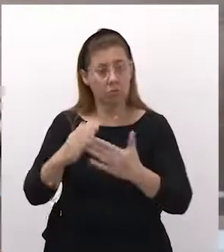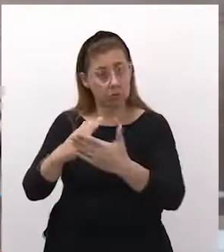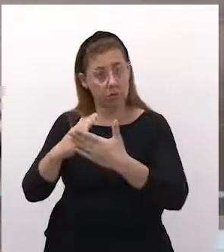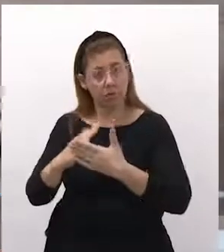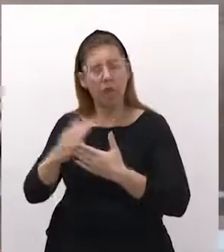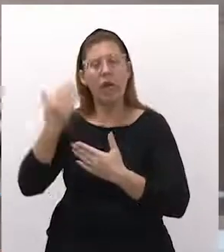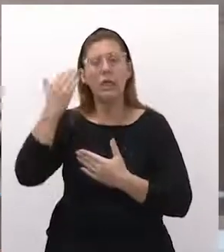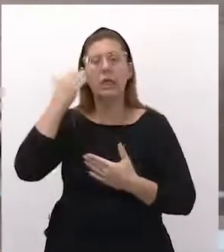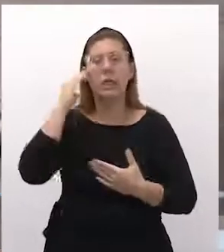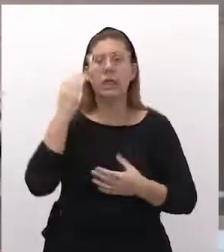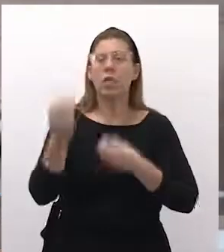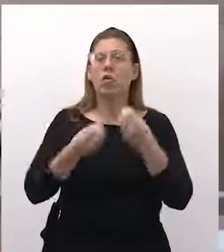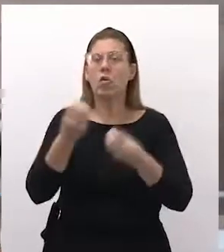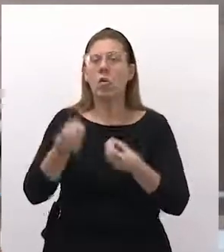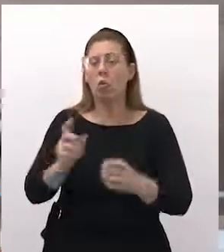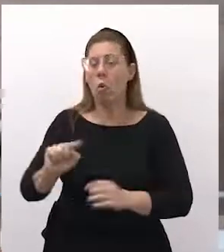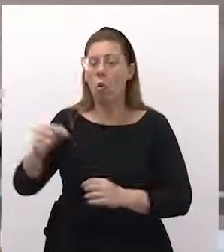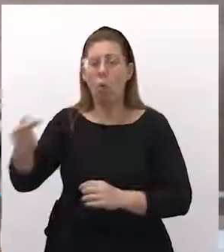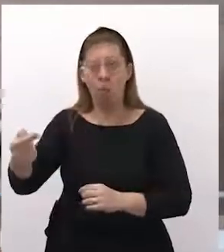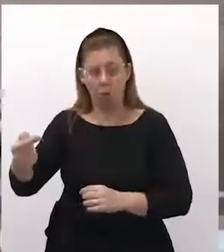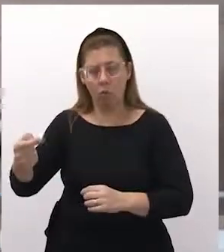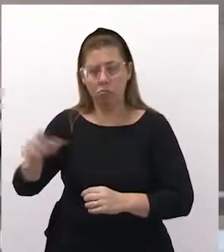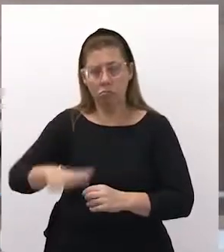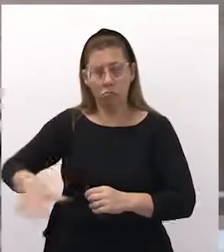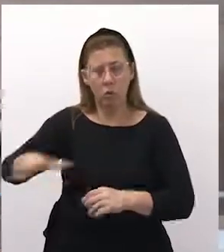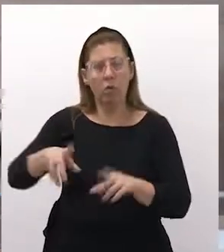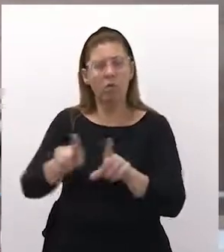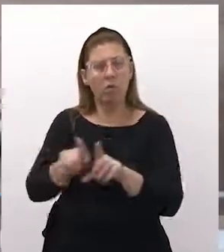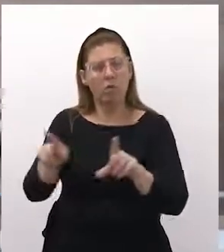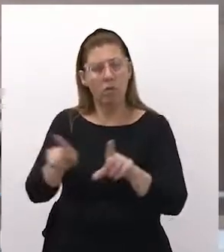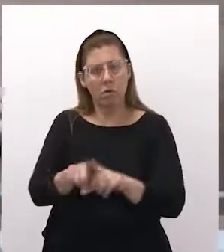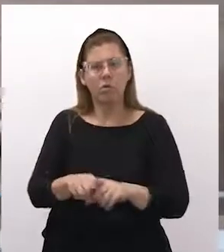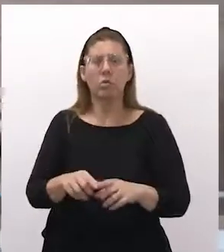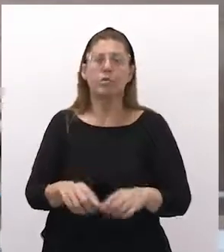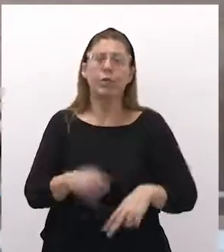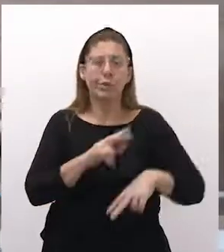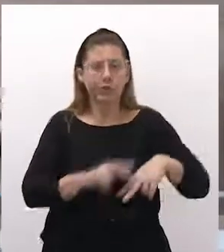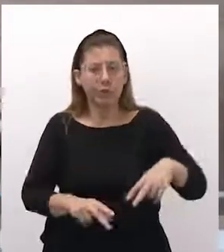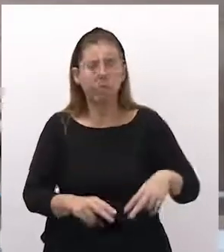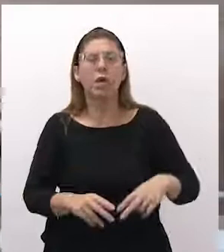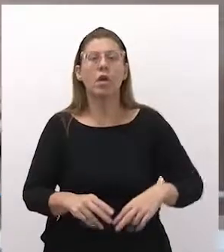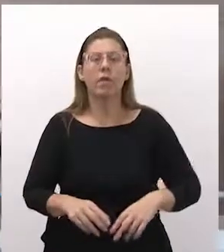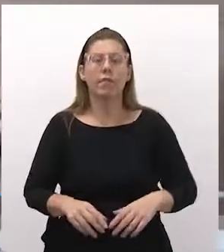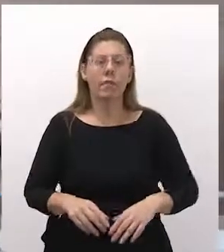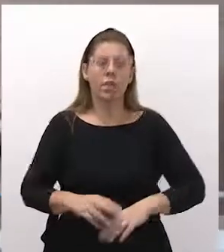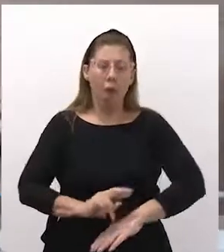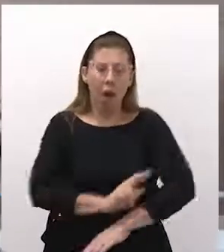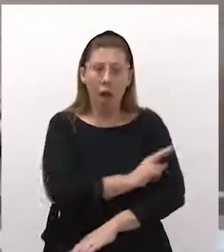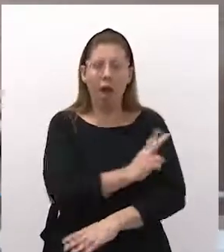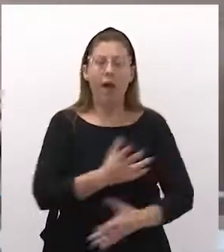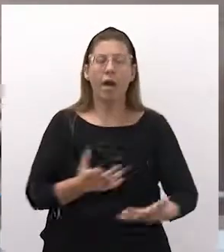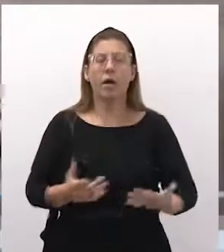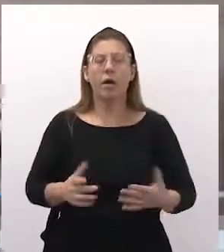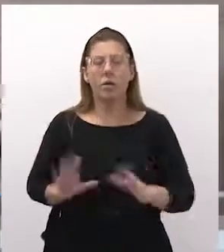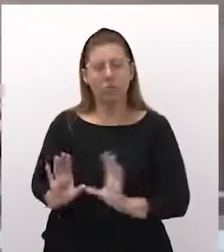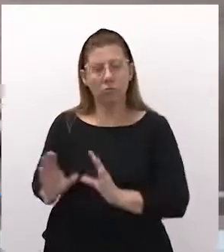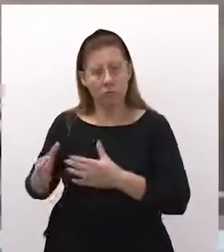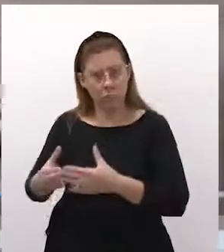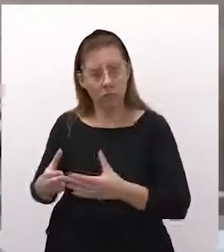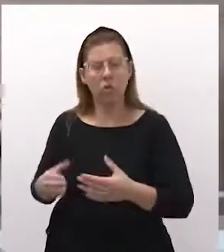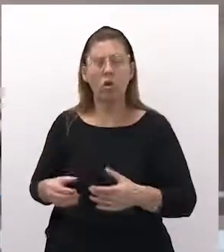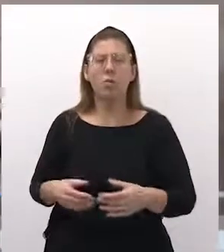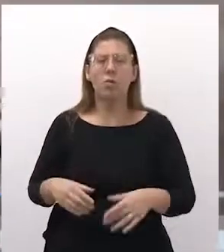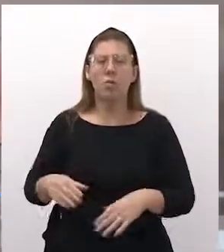ajuda a entender como outras categorias estruturais, justamente como gênero, raça e classe, vão atuar, né, sobre